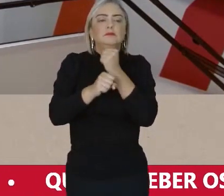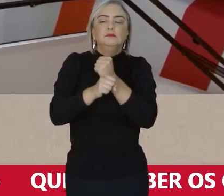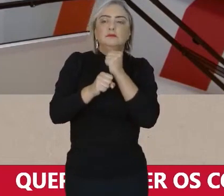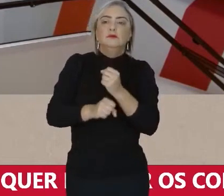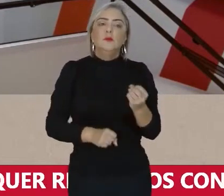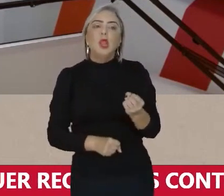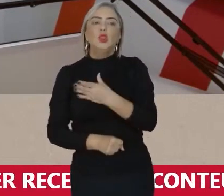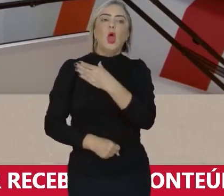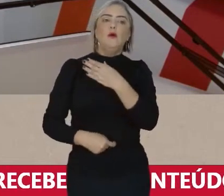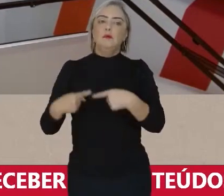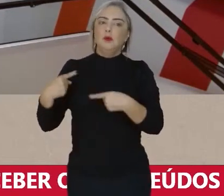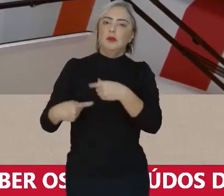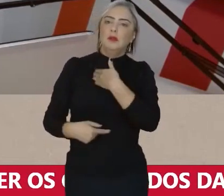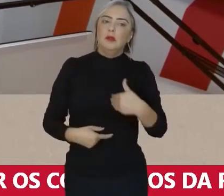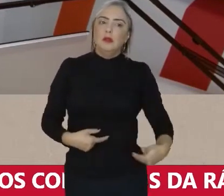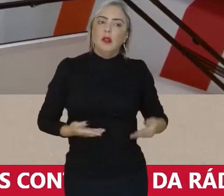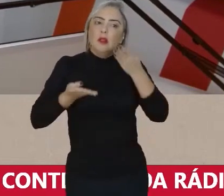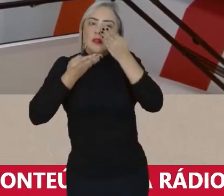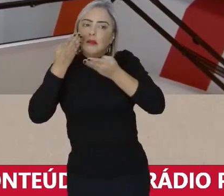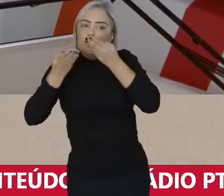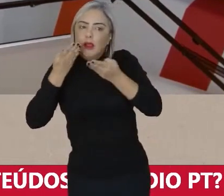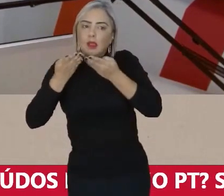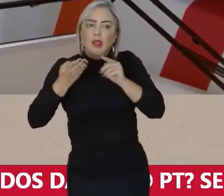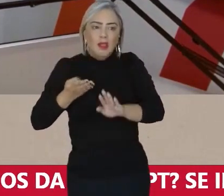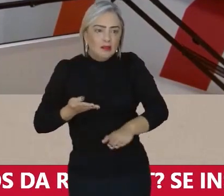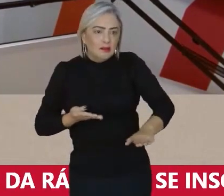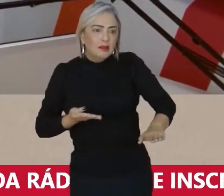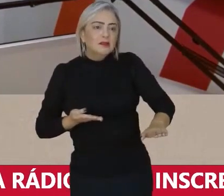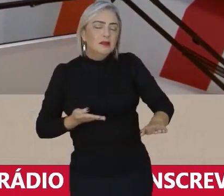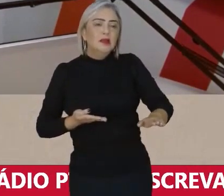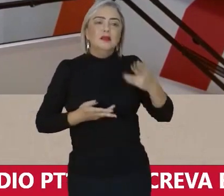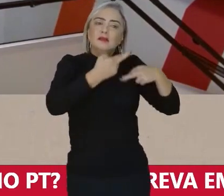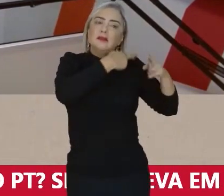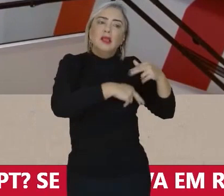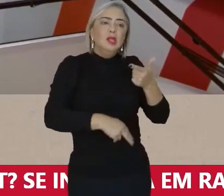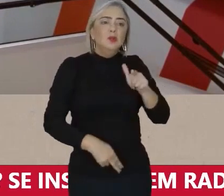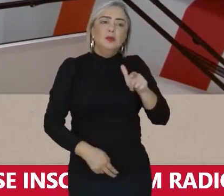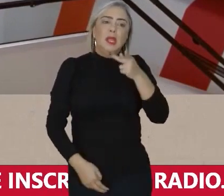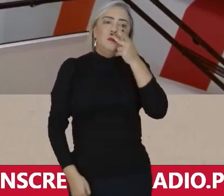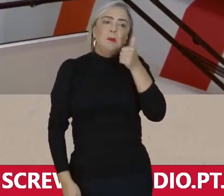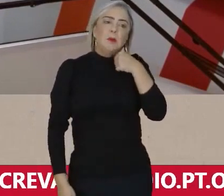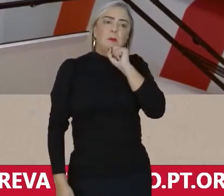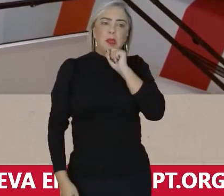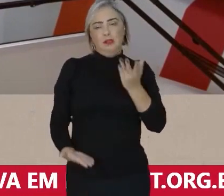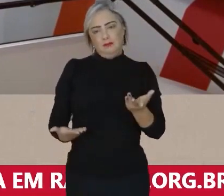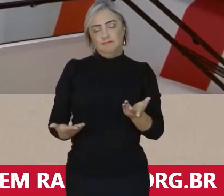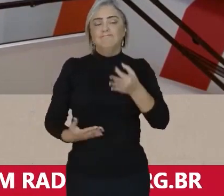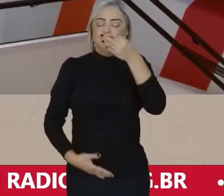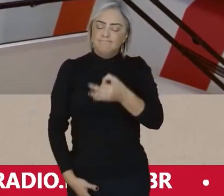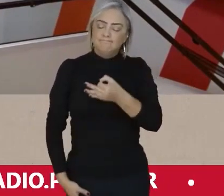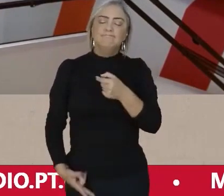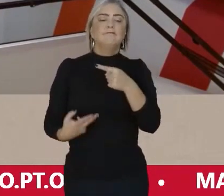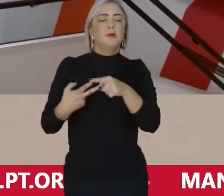uma nova política pública, que atenda à orfandade como uma realidade dramática no país. E, com certeza, são